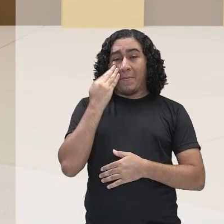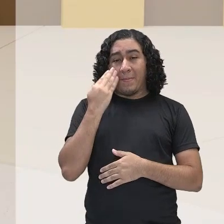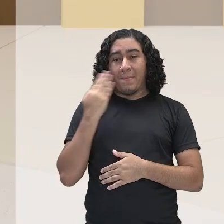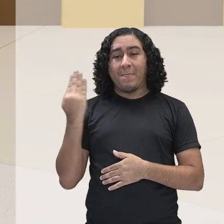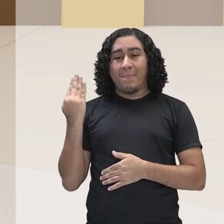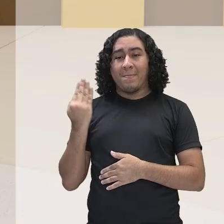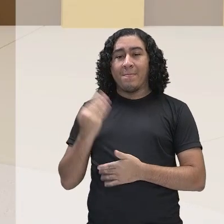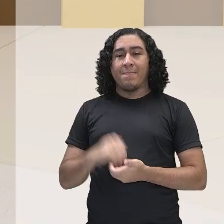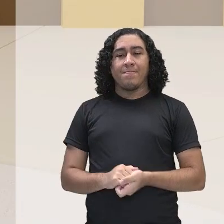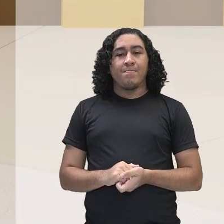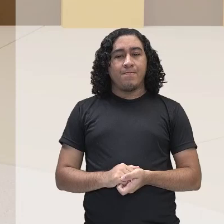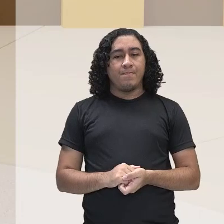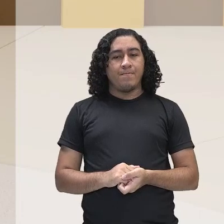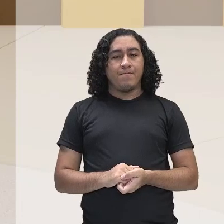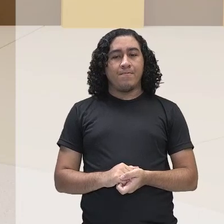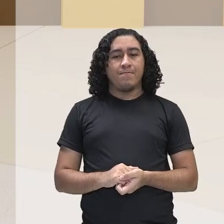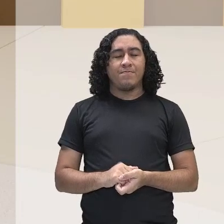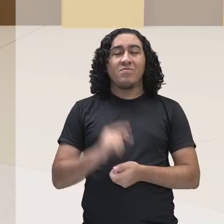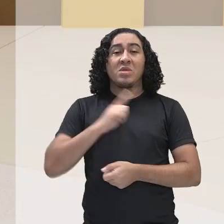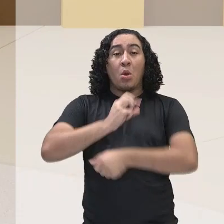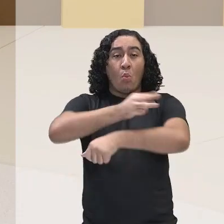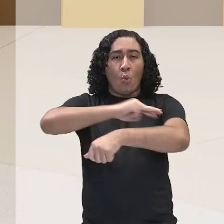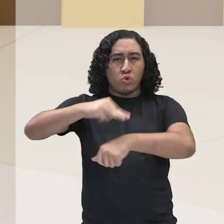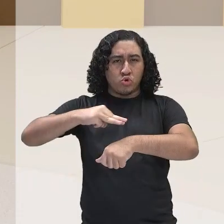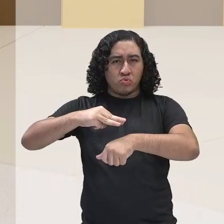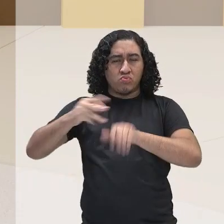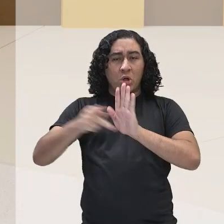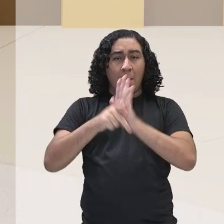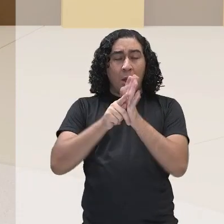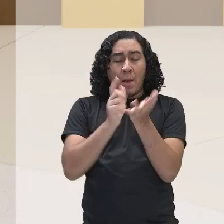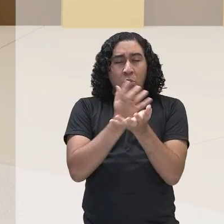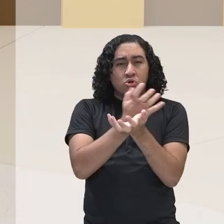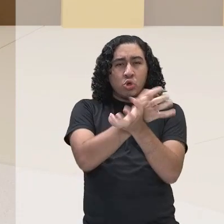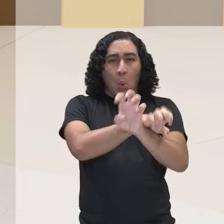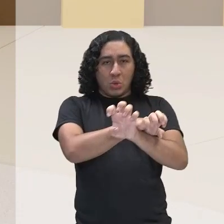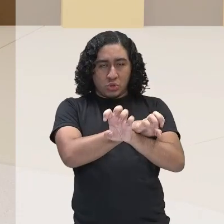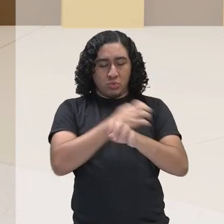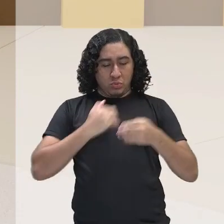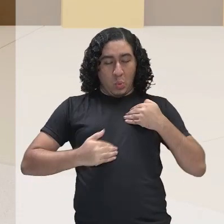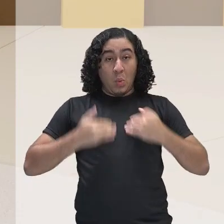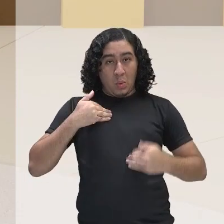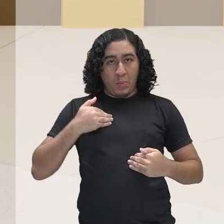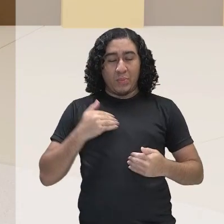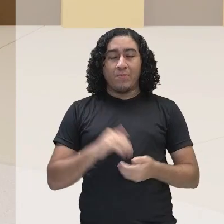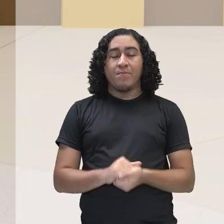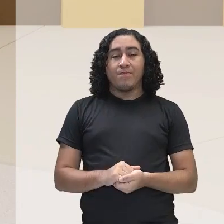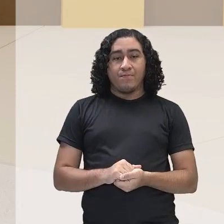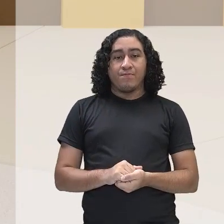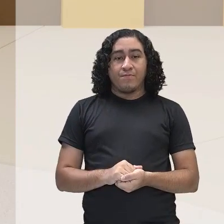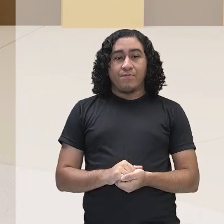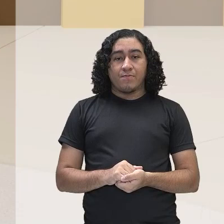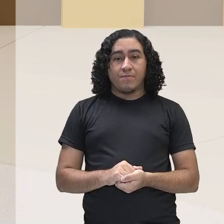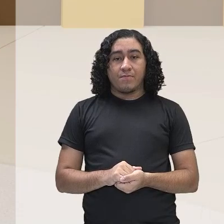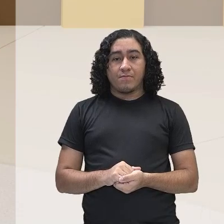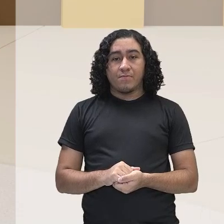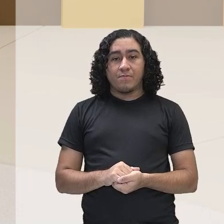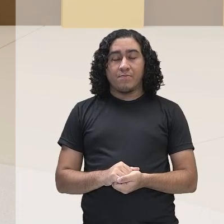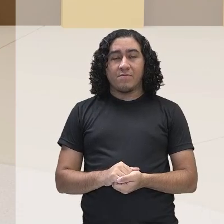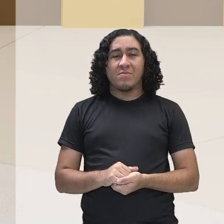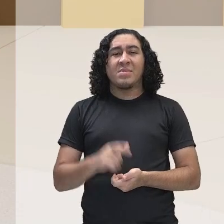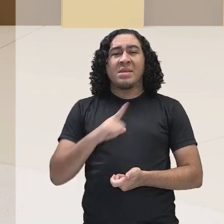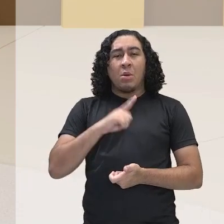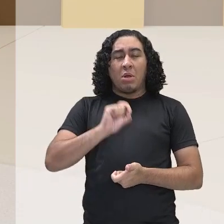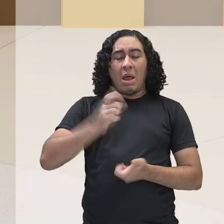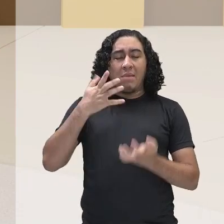tenho aqui um esqueminha de um músculo esquelético. Né? Para a estrutura do músculo esquelético, eu tenho aqui as fibras, né?